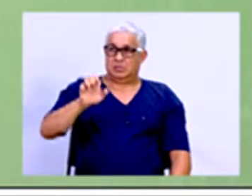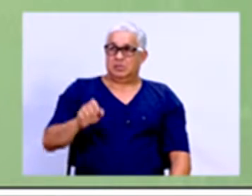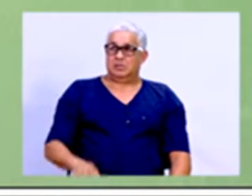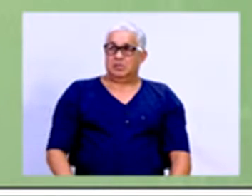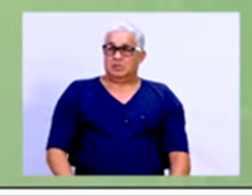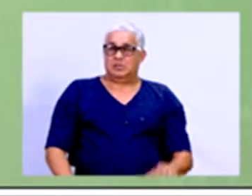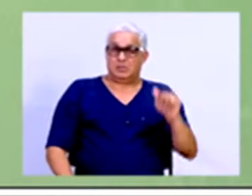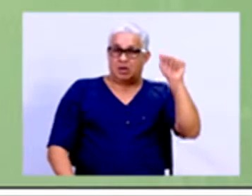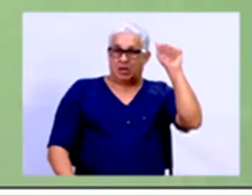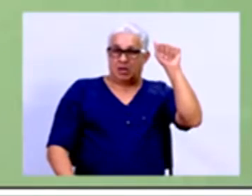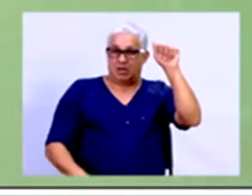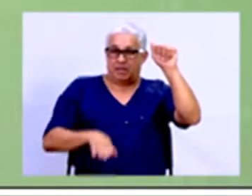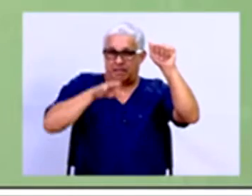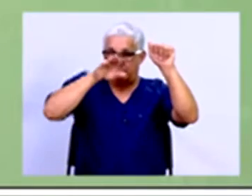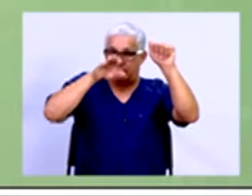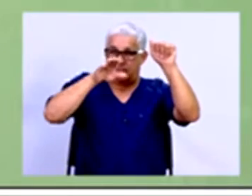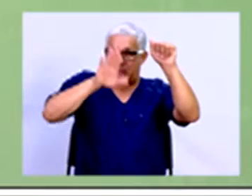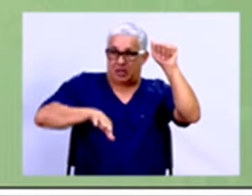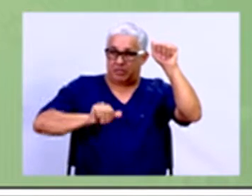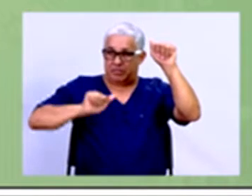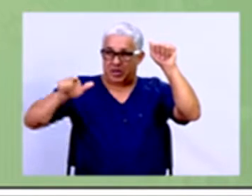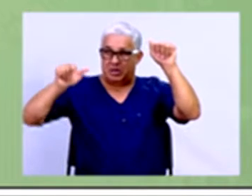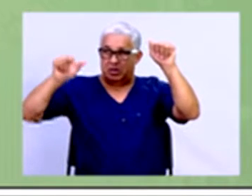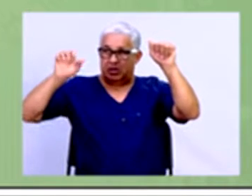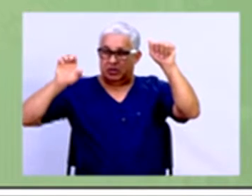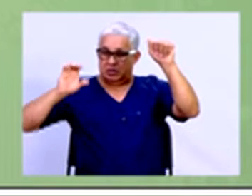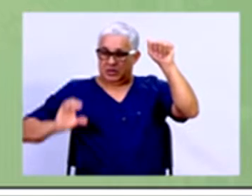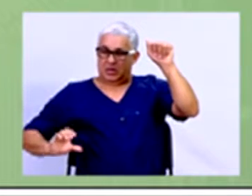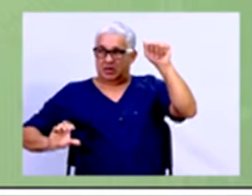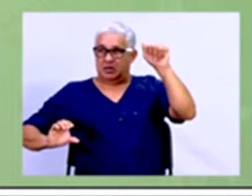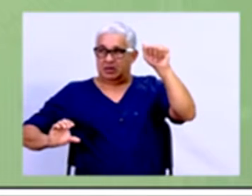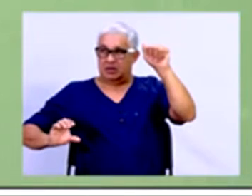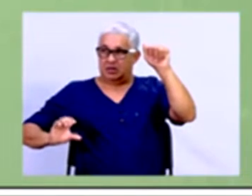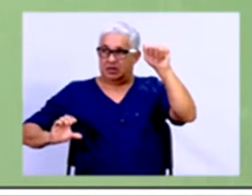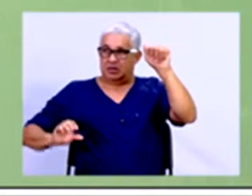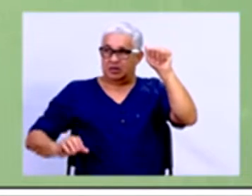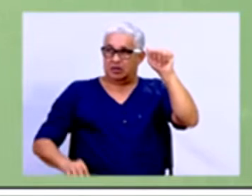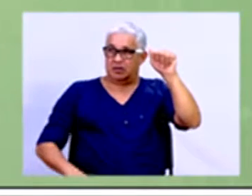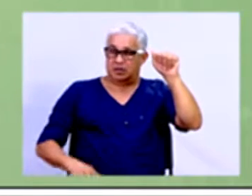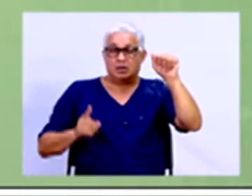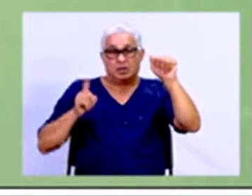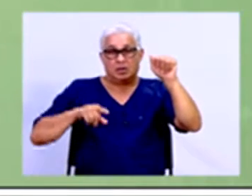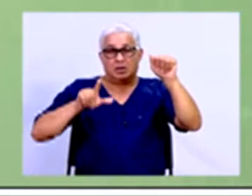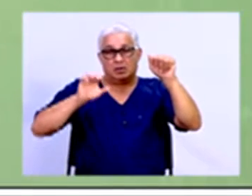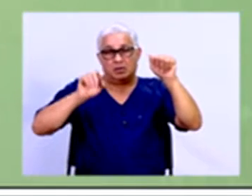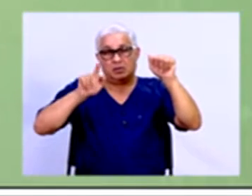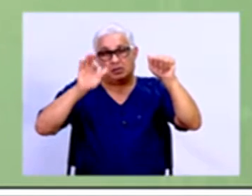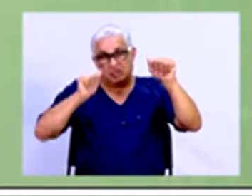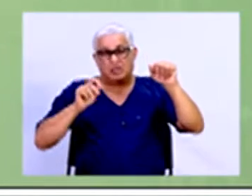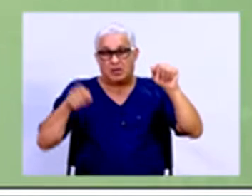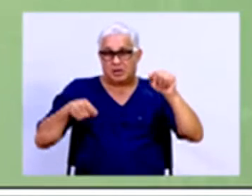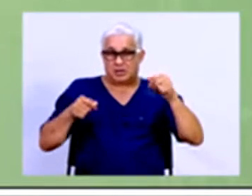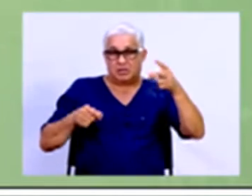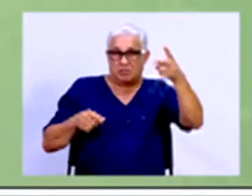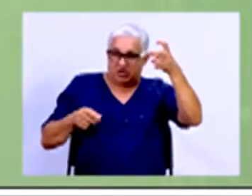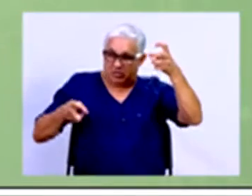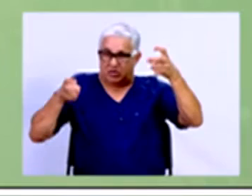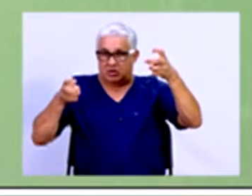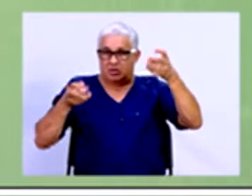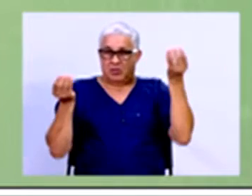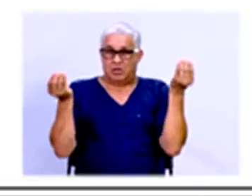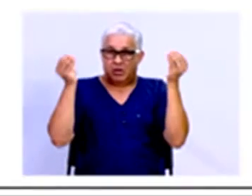B e C, certo? Basicamente essa lógica que faz a gente identificar como é que funciona uma